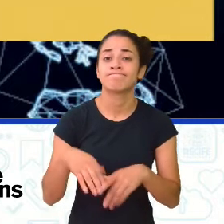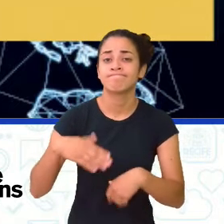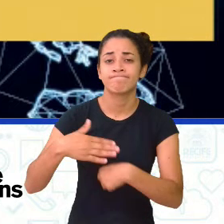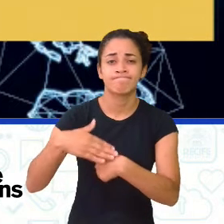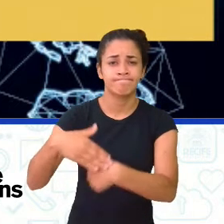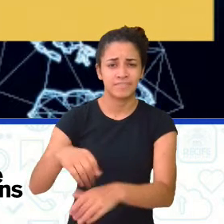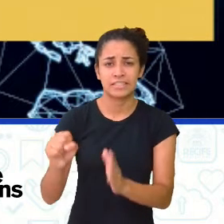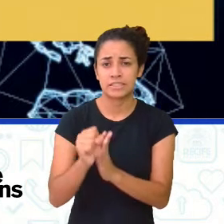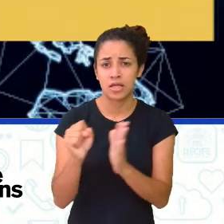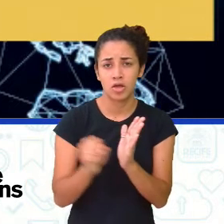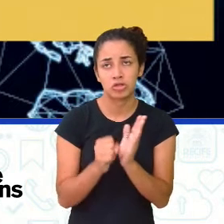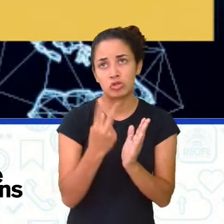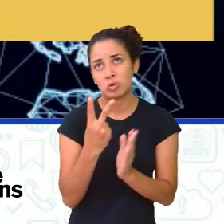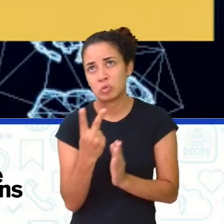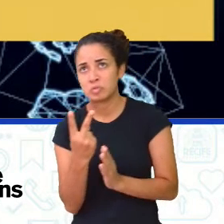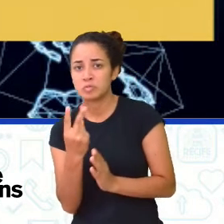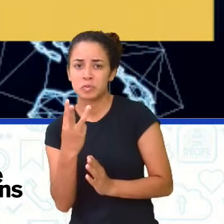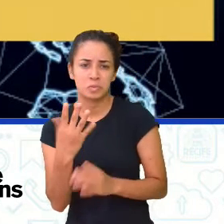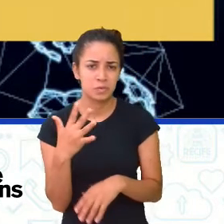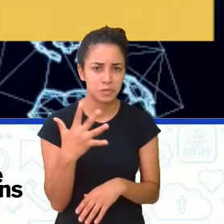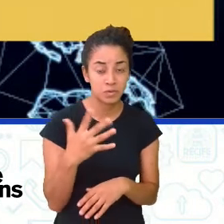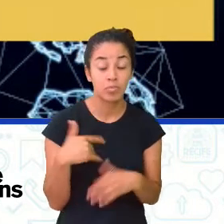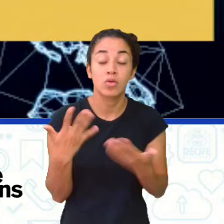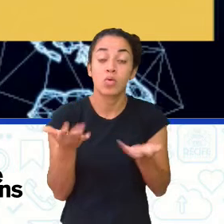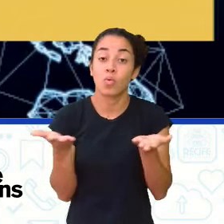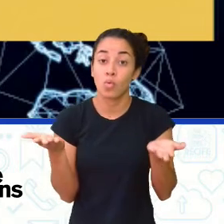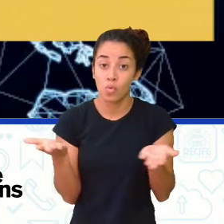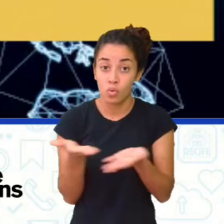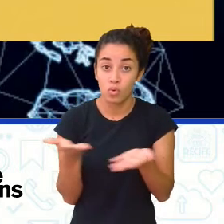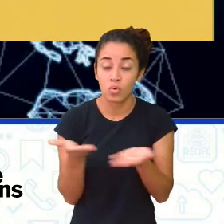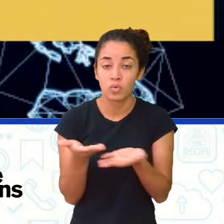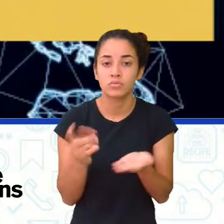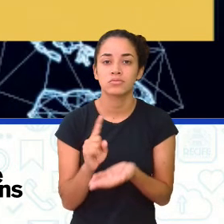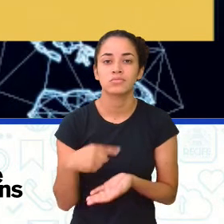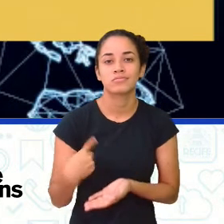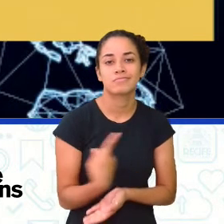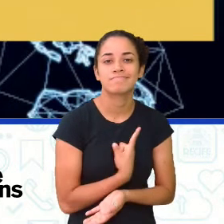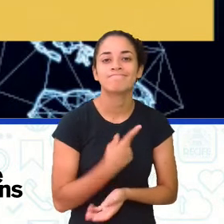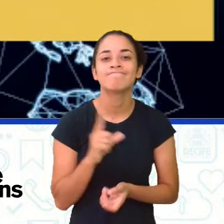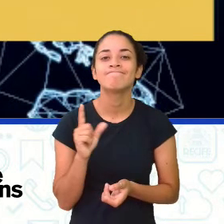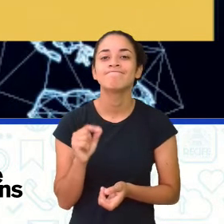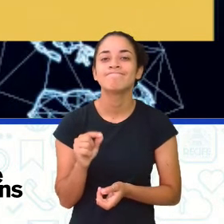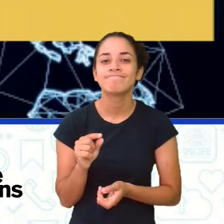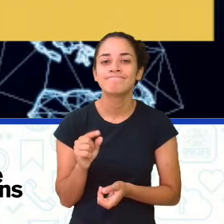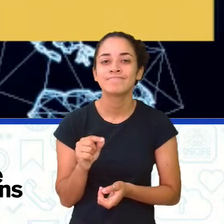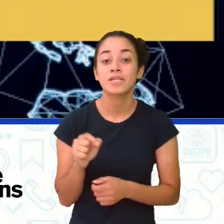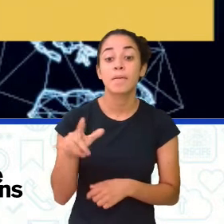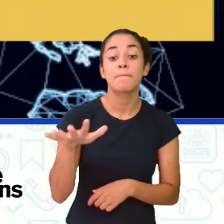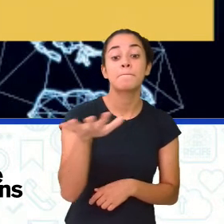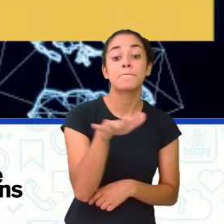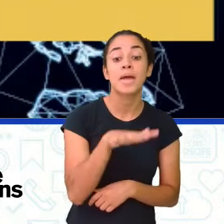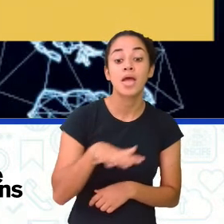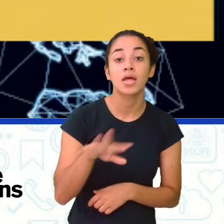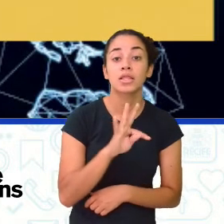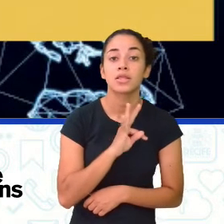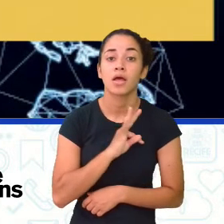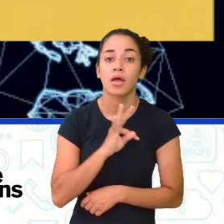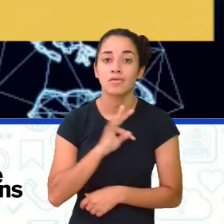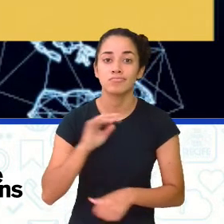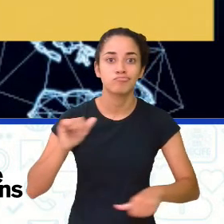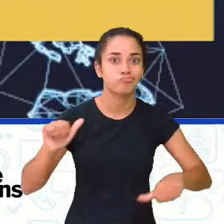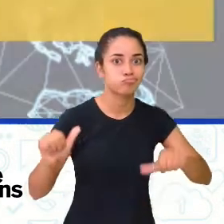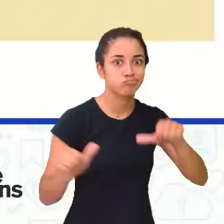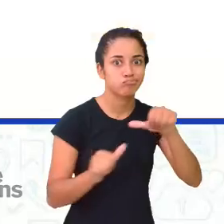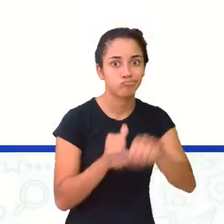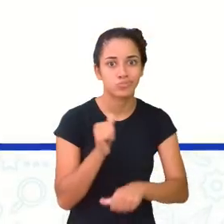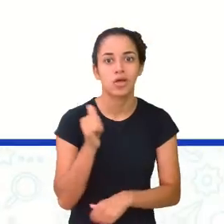3 séculos, é que hoje estamos propondo considerar como um meio técnico,